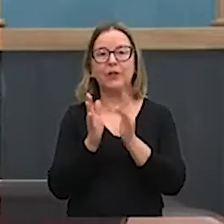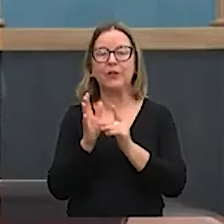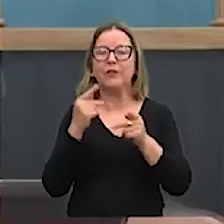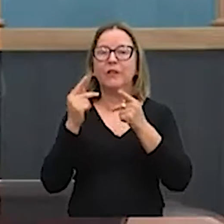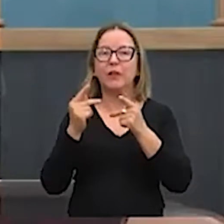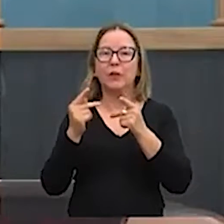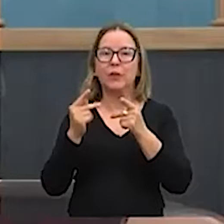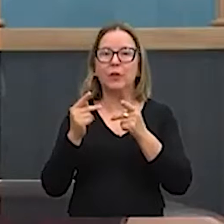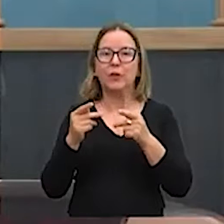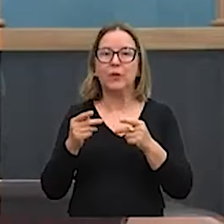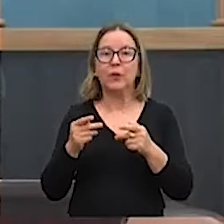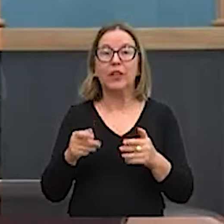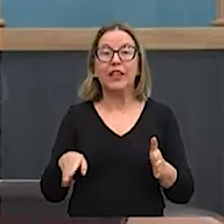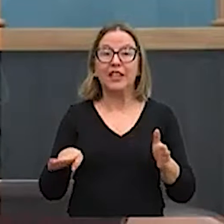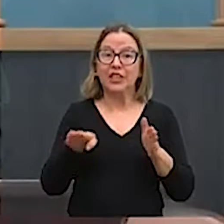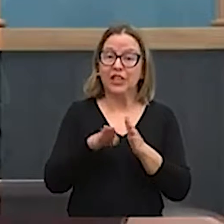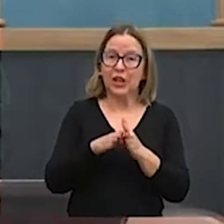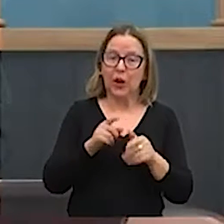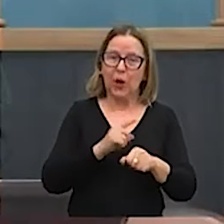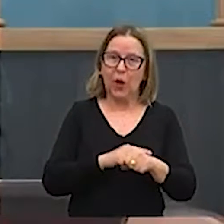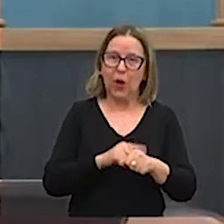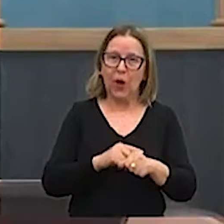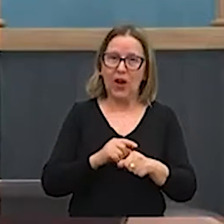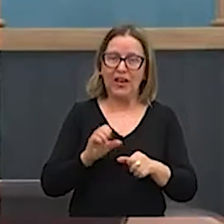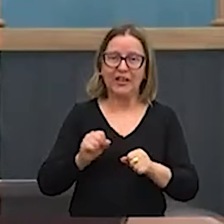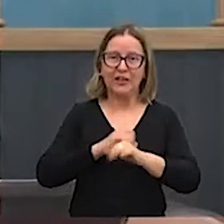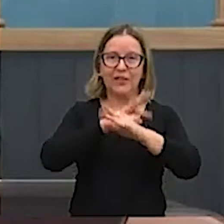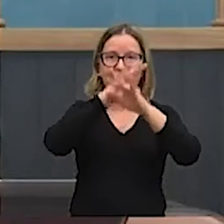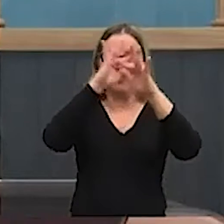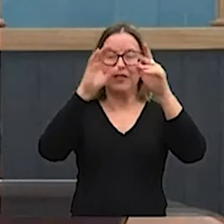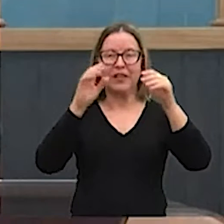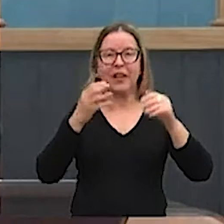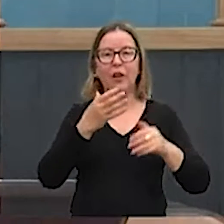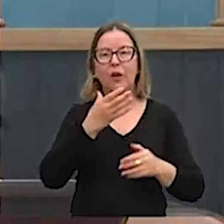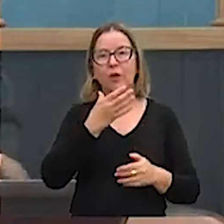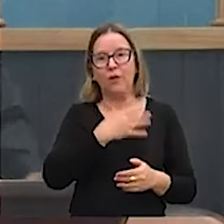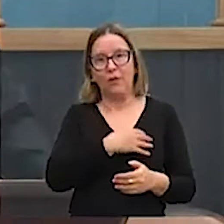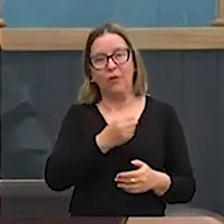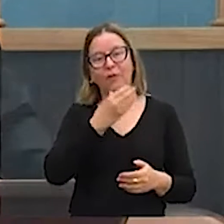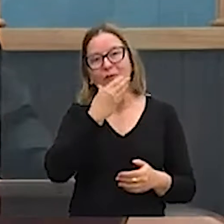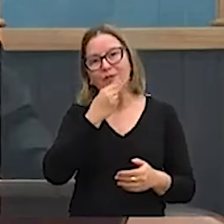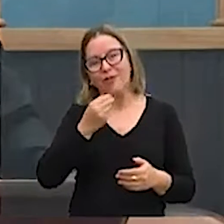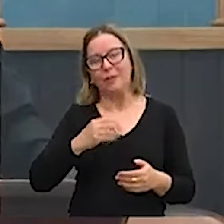o Filho do Homem. Vamos ler o versículo 29.